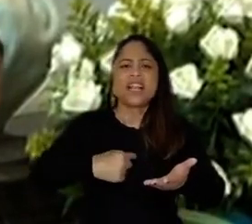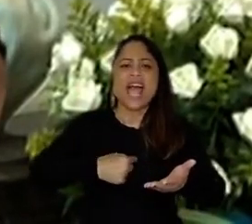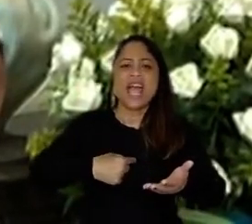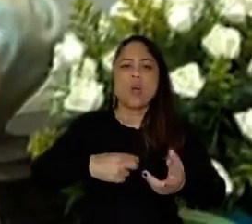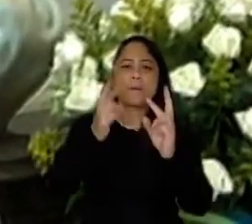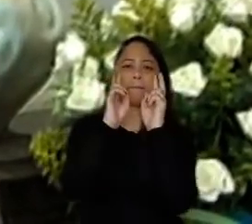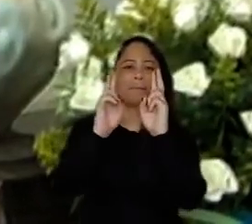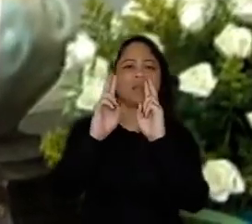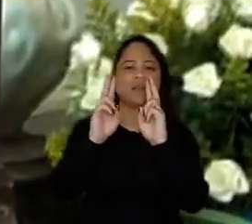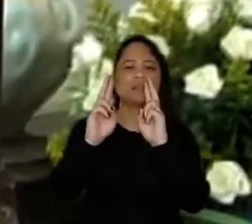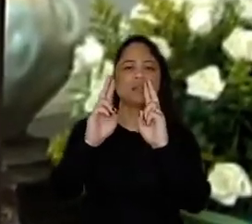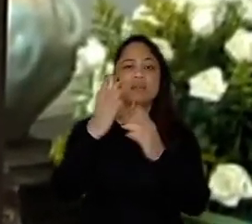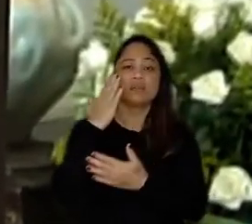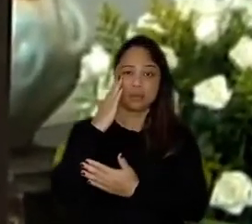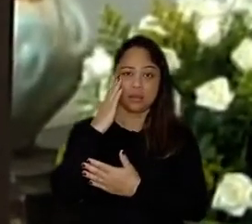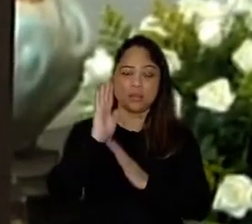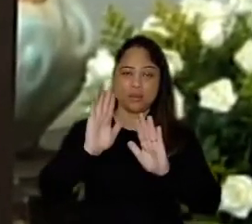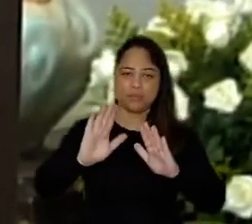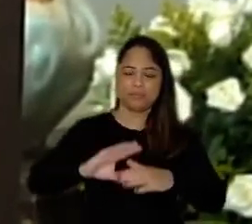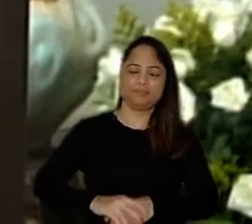Então nós estamos com um problema.